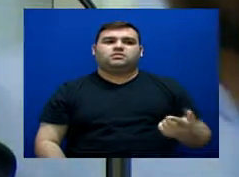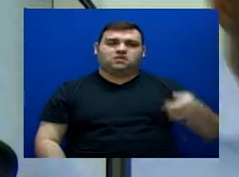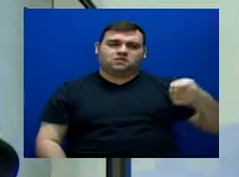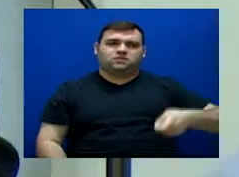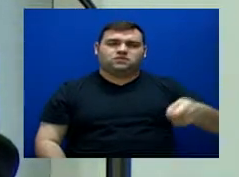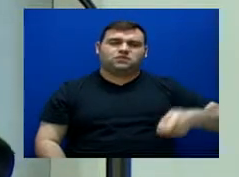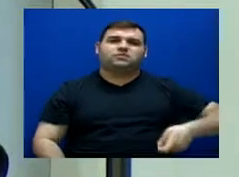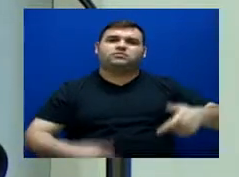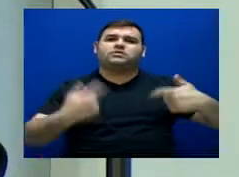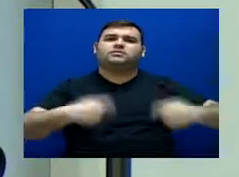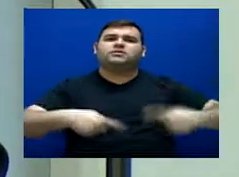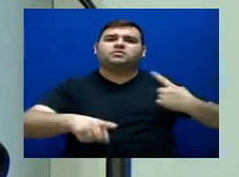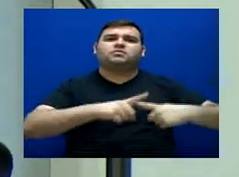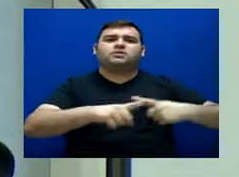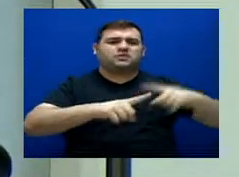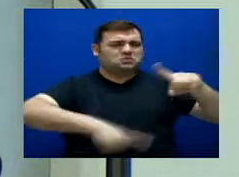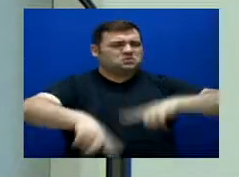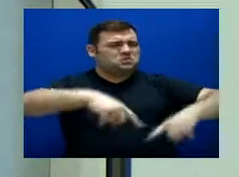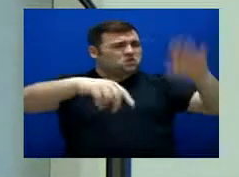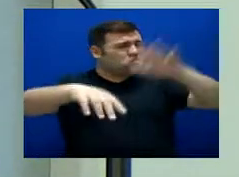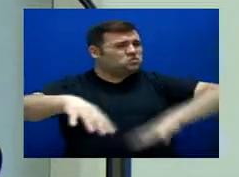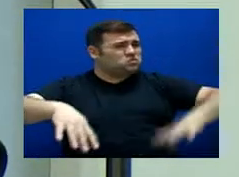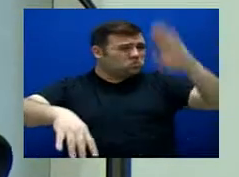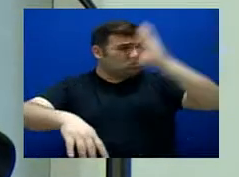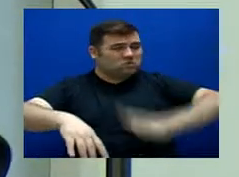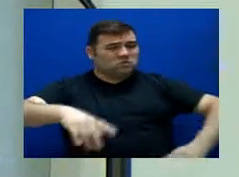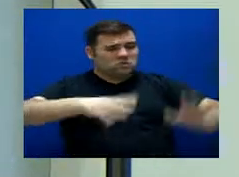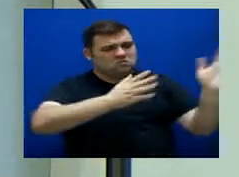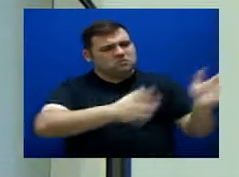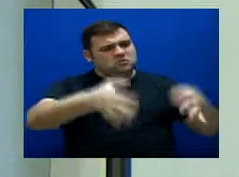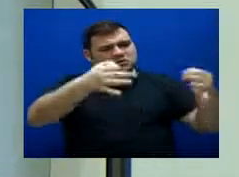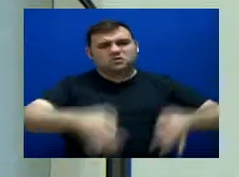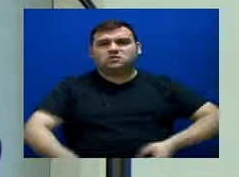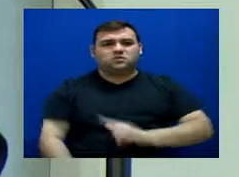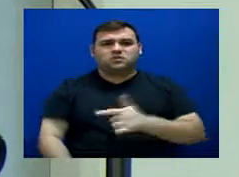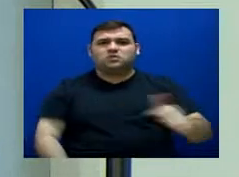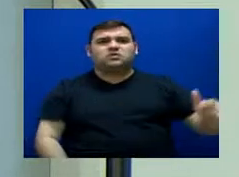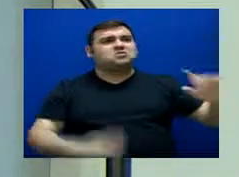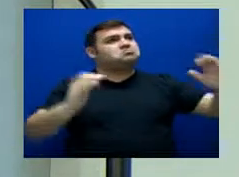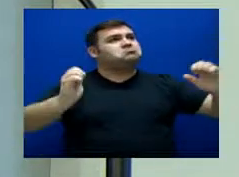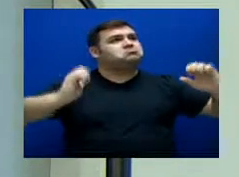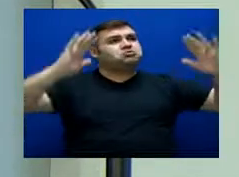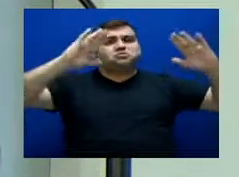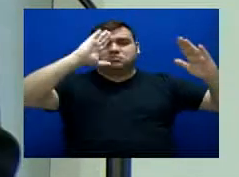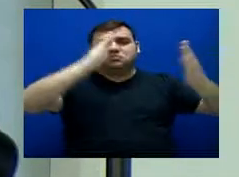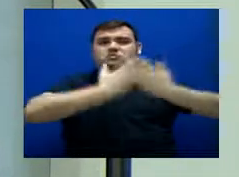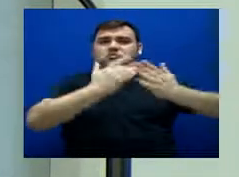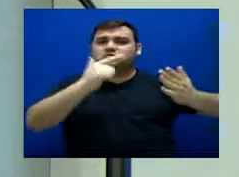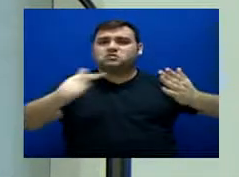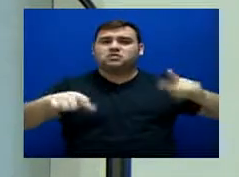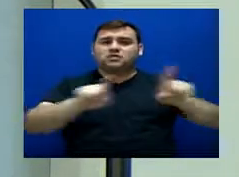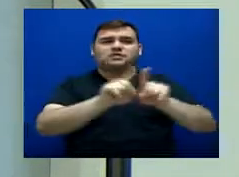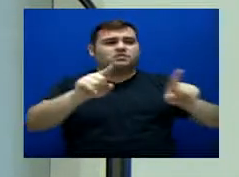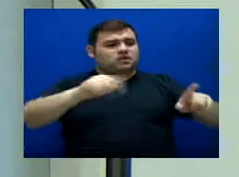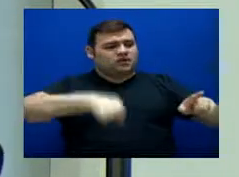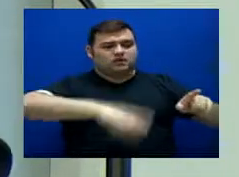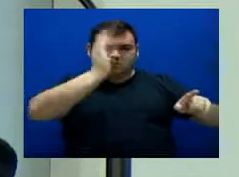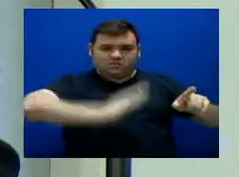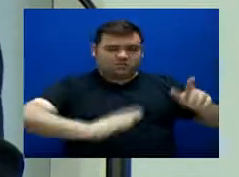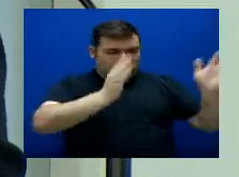aço, para reger a nossa nação que não tem ordem. Nós não temos mais soberania, nós não temos ordem mais no nosso